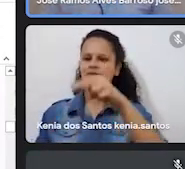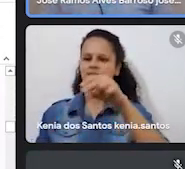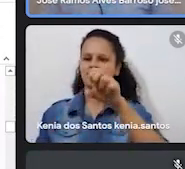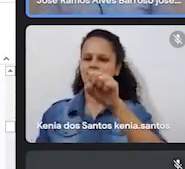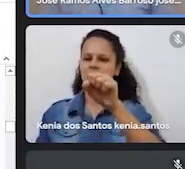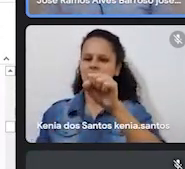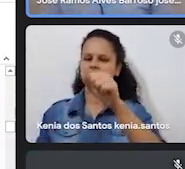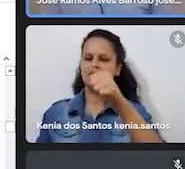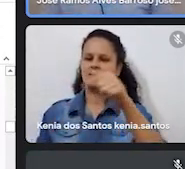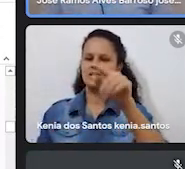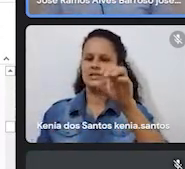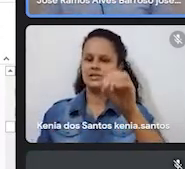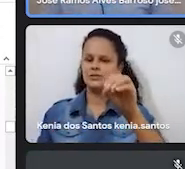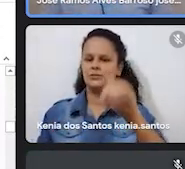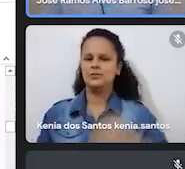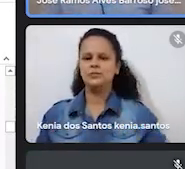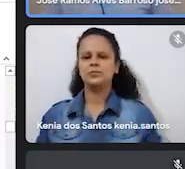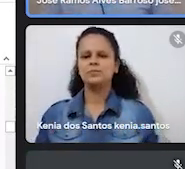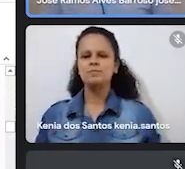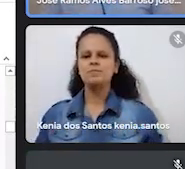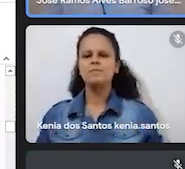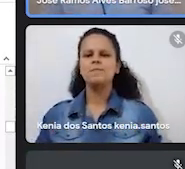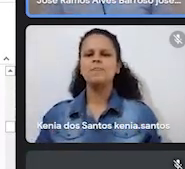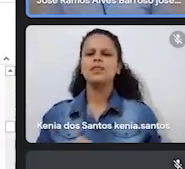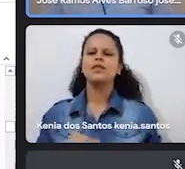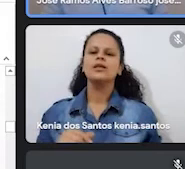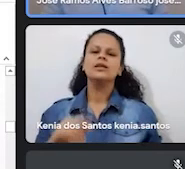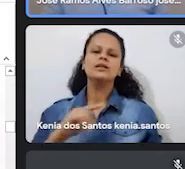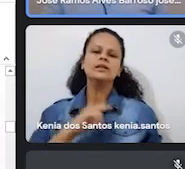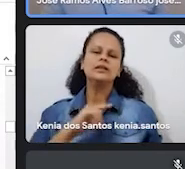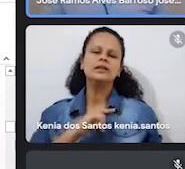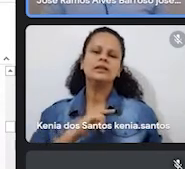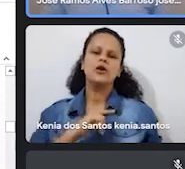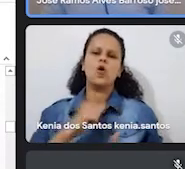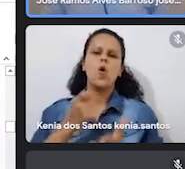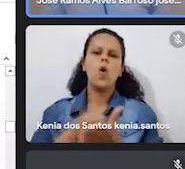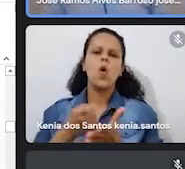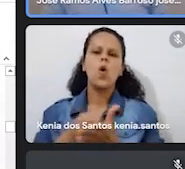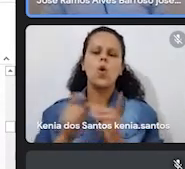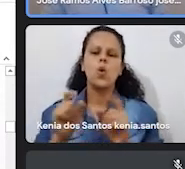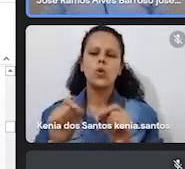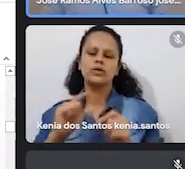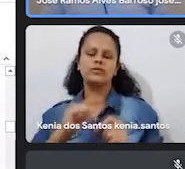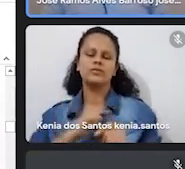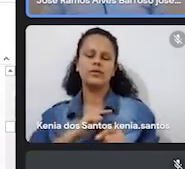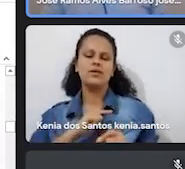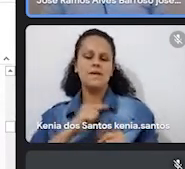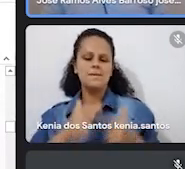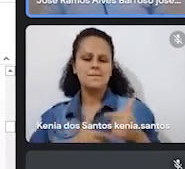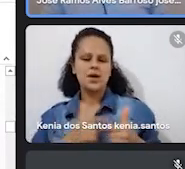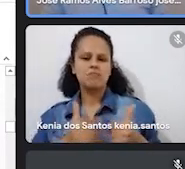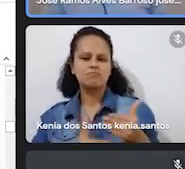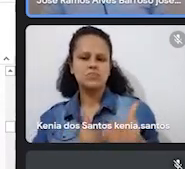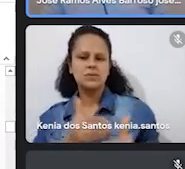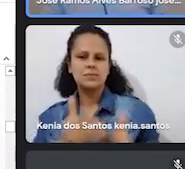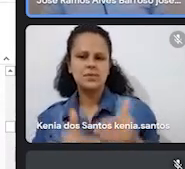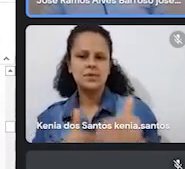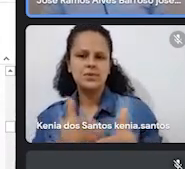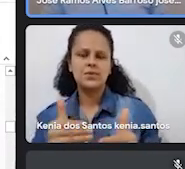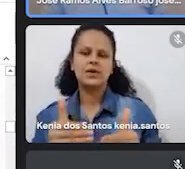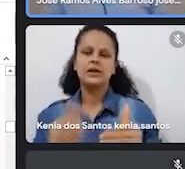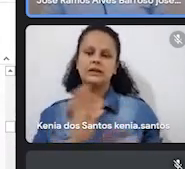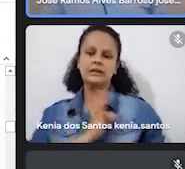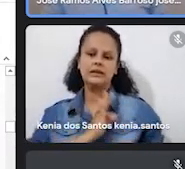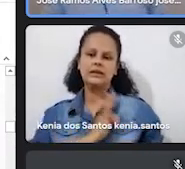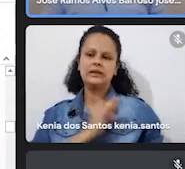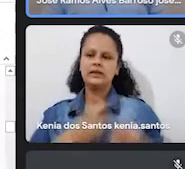Deve conter no mínimo que conjunto de procedimentos, instruções técnicas e administrativas de segurança